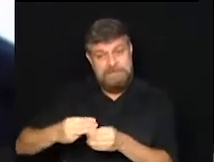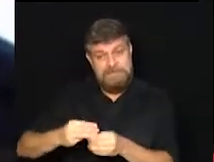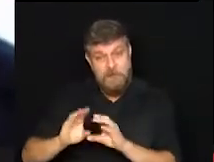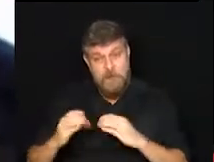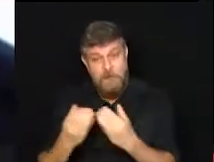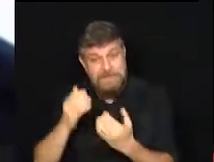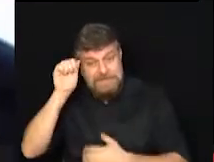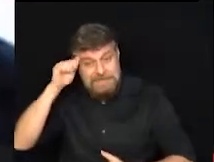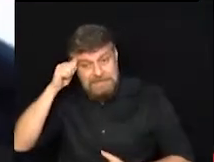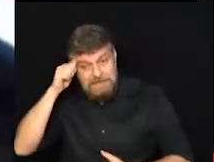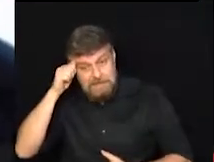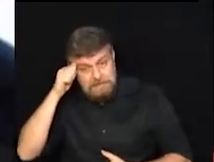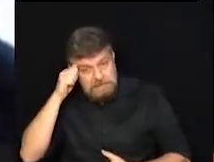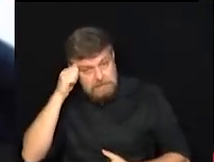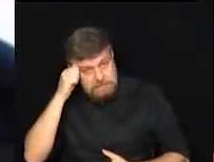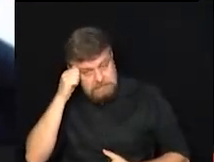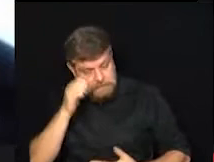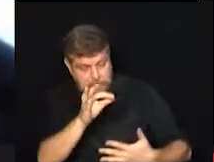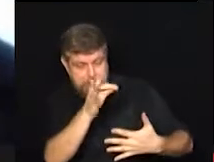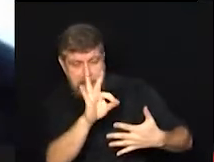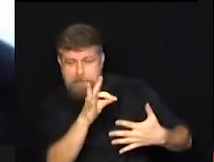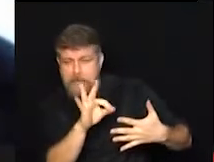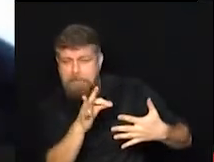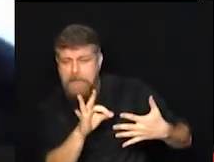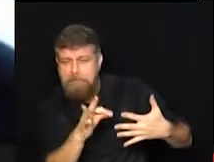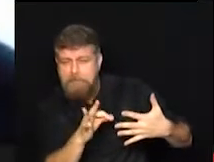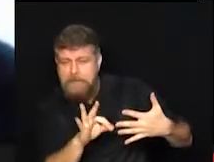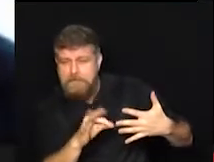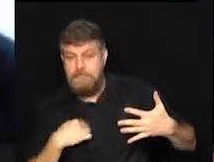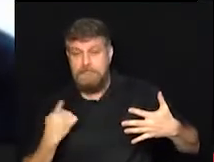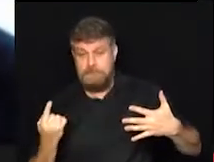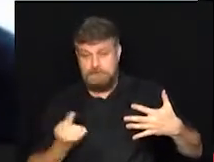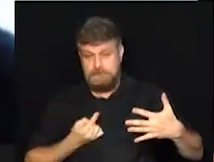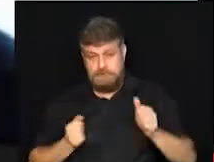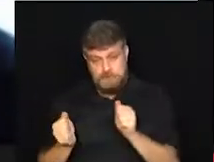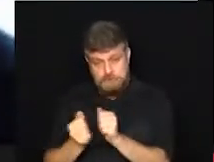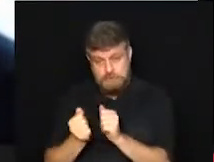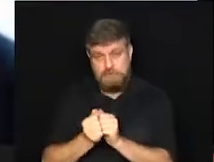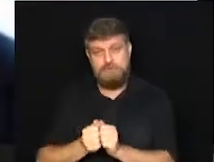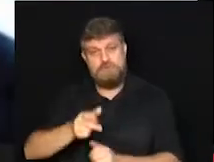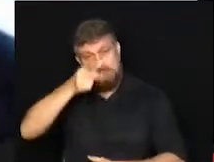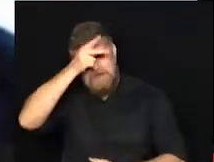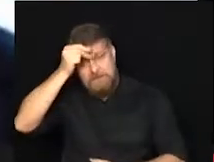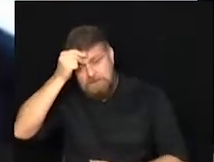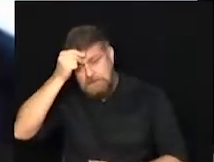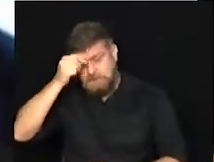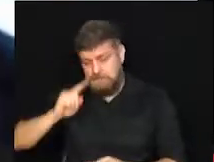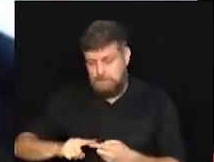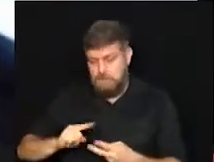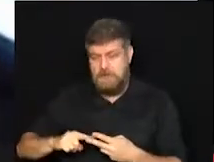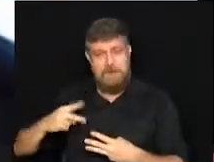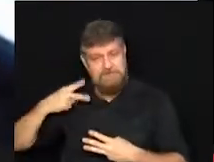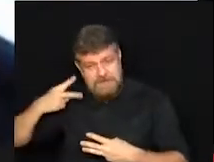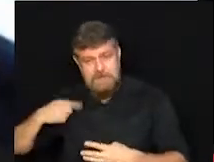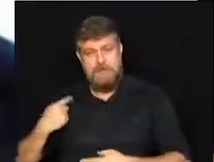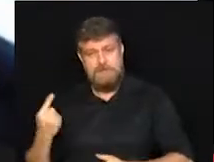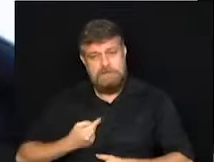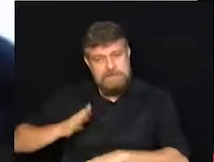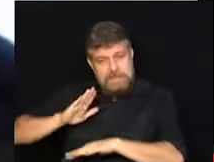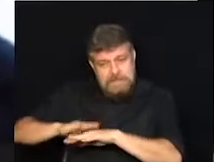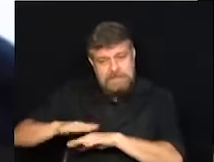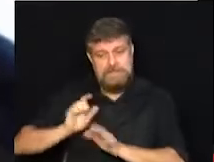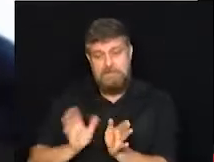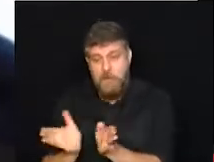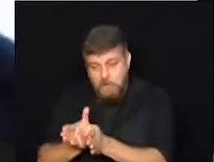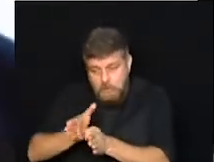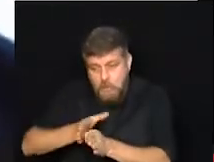Essas alterações que fizemos, né, que nós, junto com o Poder Público, né, passou pelo